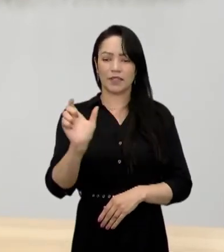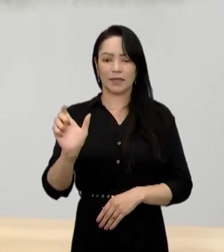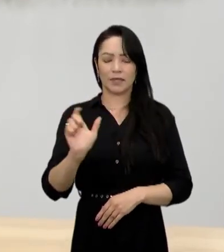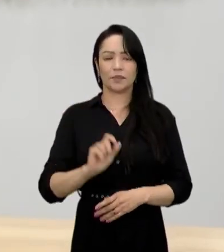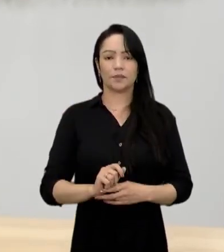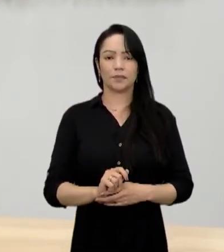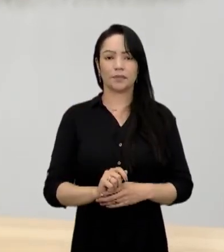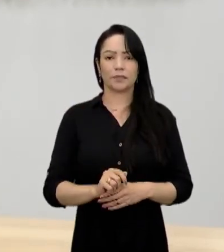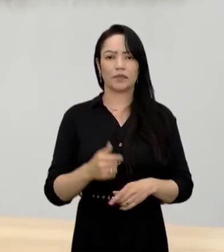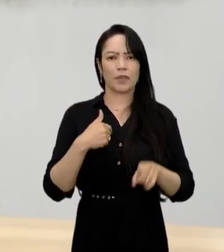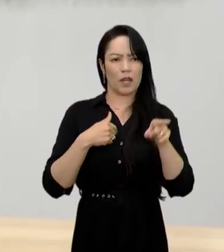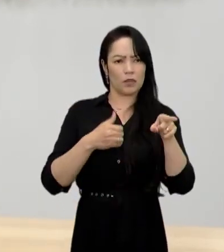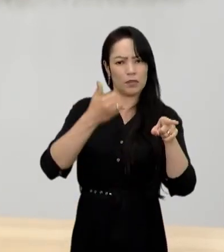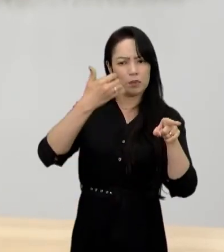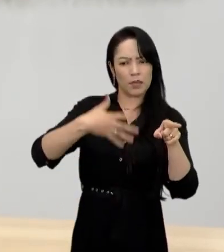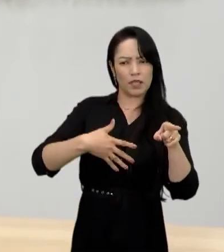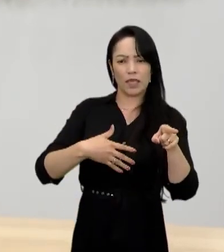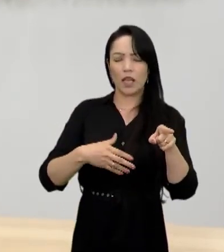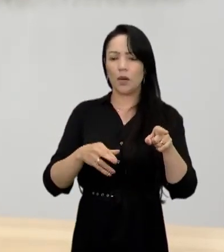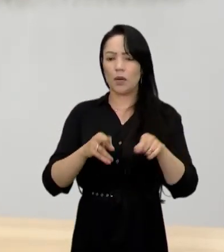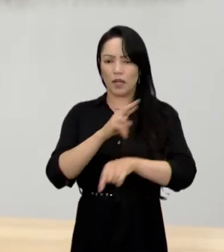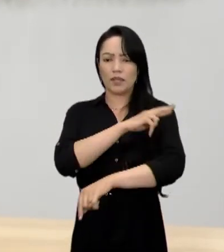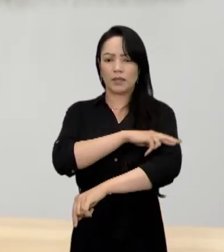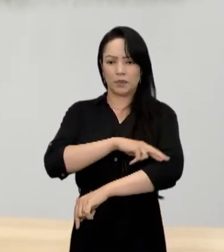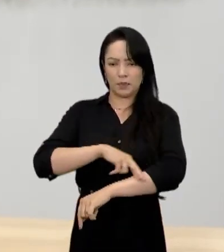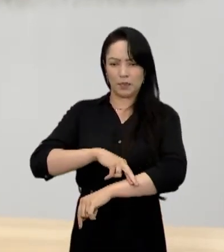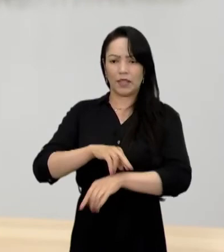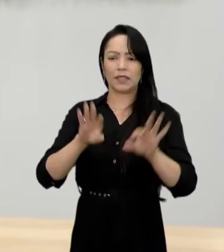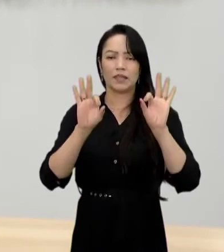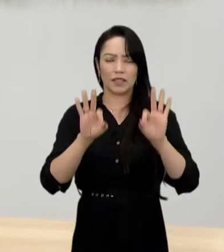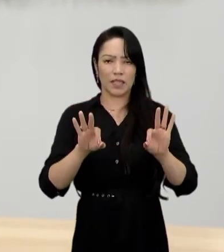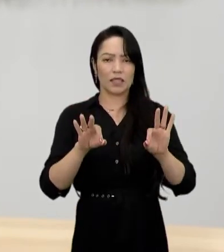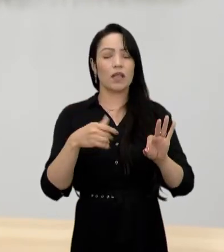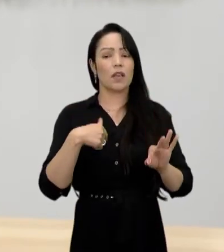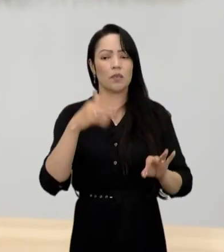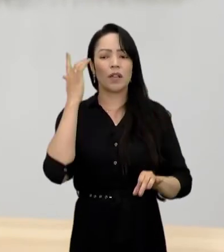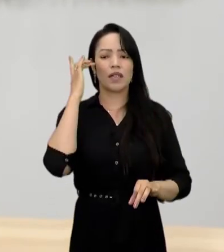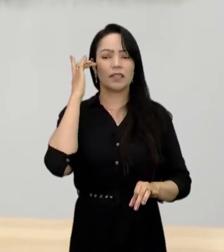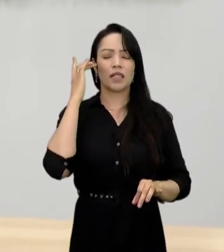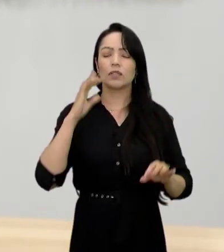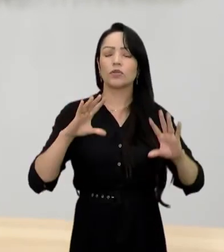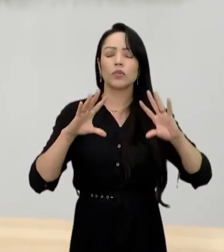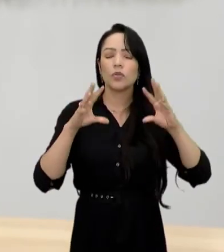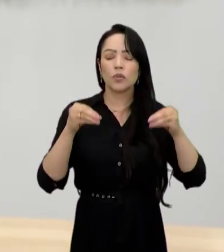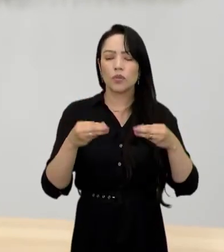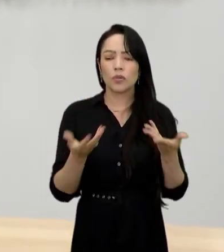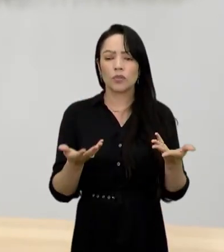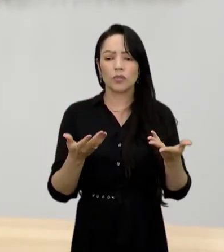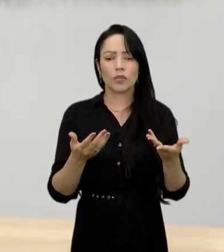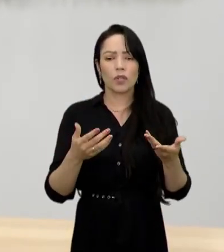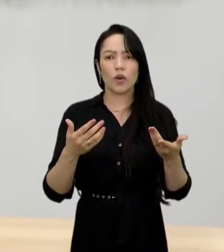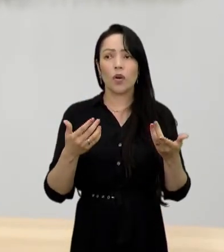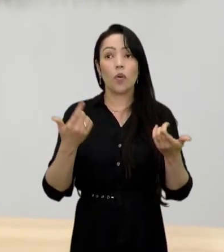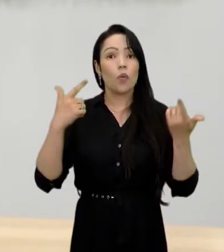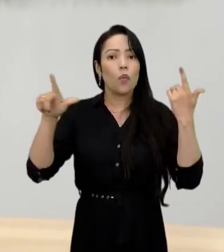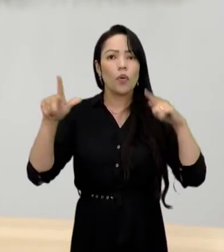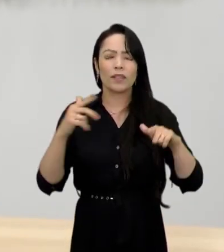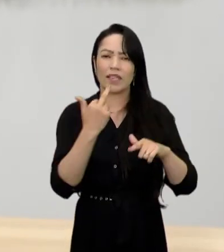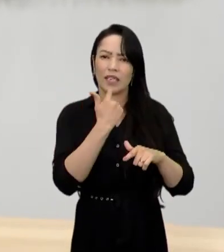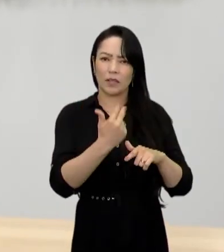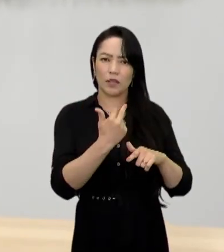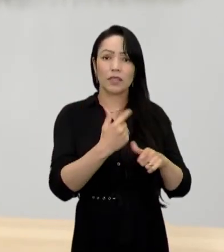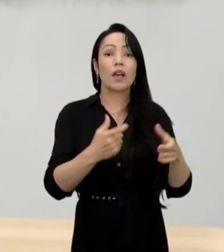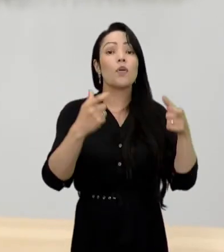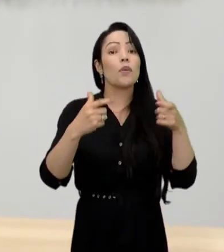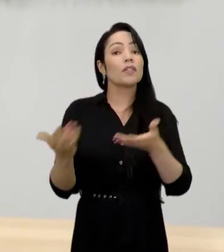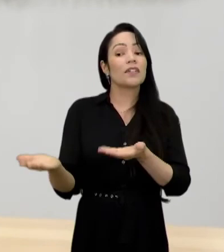não sabe. Porque quando a gente respeita, a gente considera todo o extralinguístico. Então, de onde vem essa